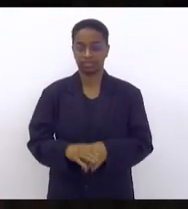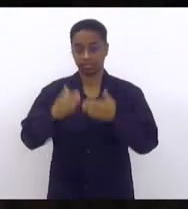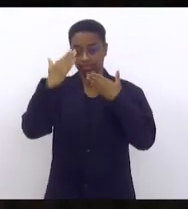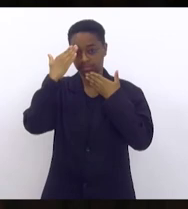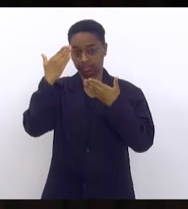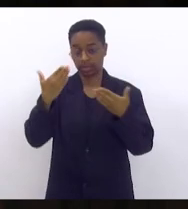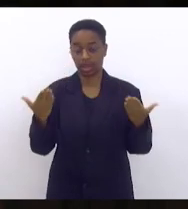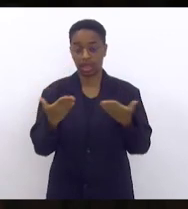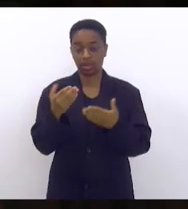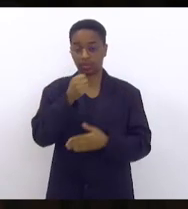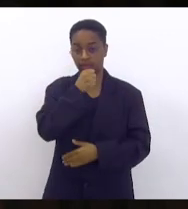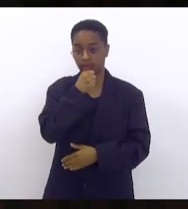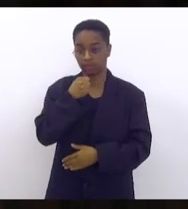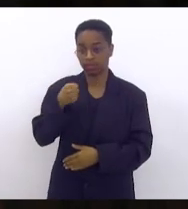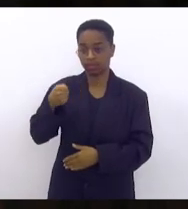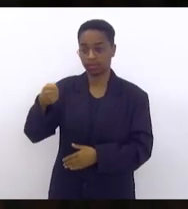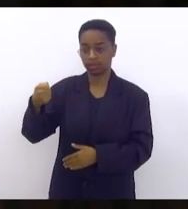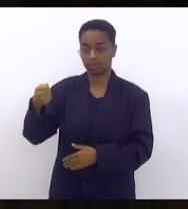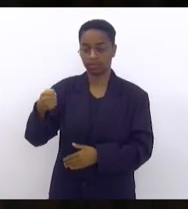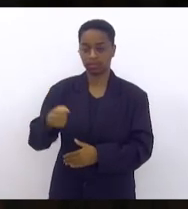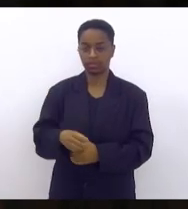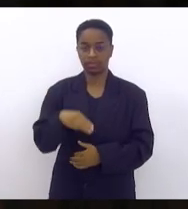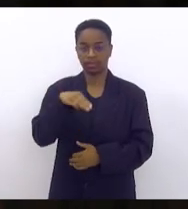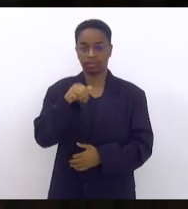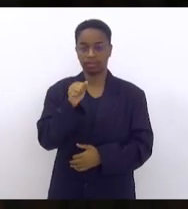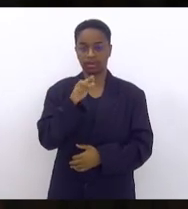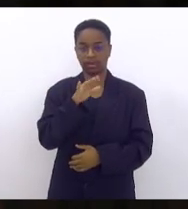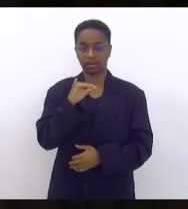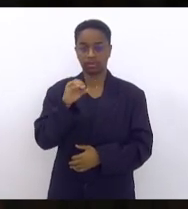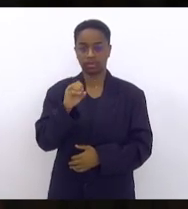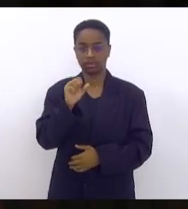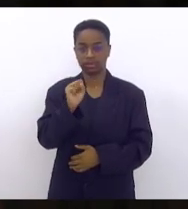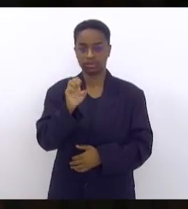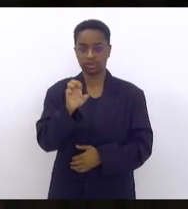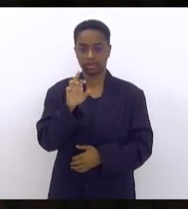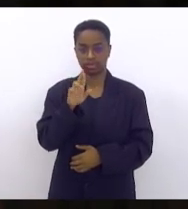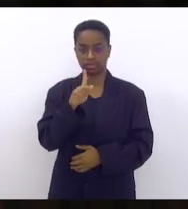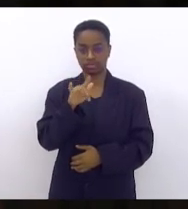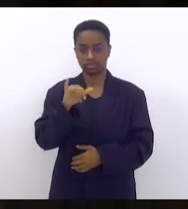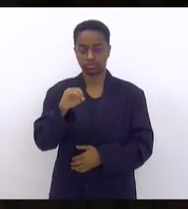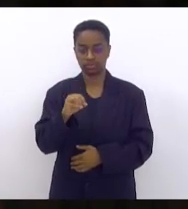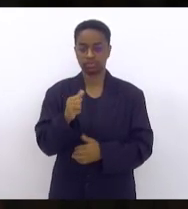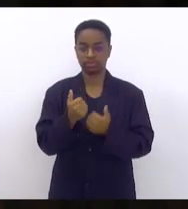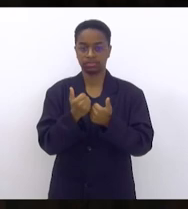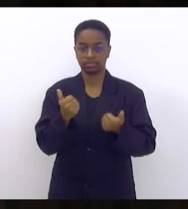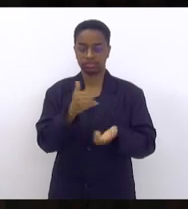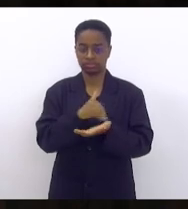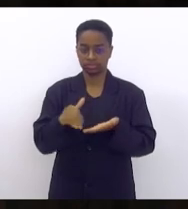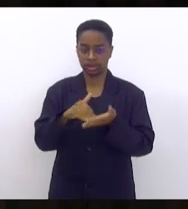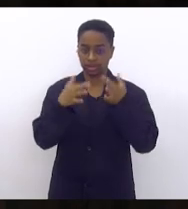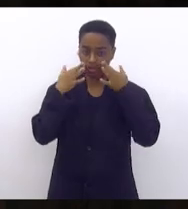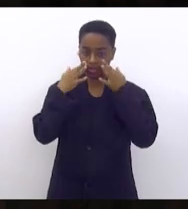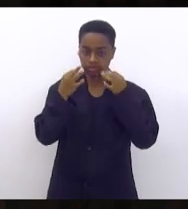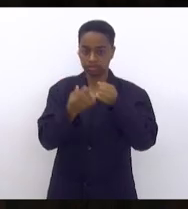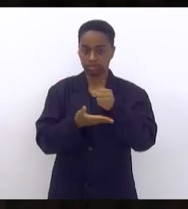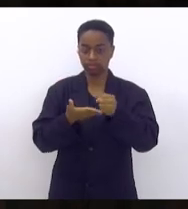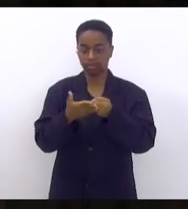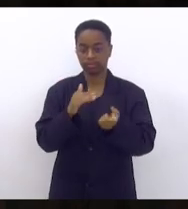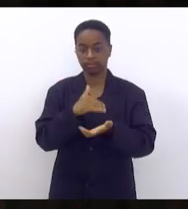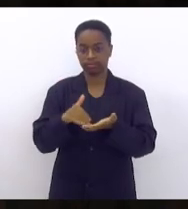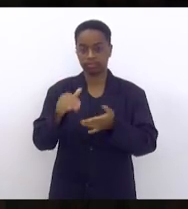Passo agora a palavra para Mário Sérgio Ribeiro, que é o subsecretário de Atenção Primária da Secretaria do Estado de